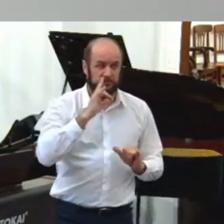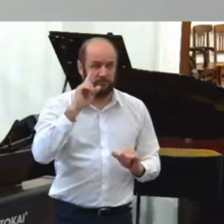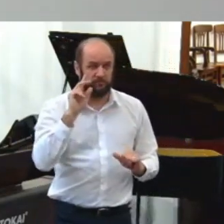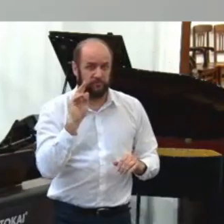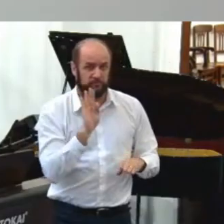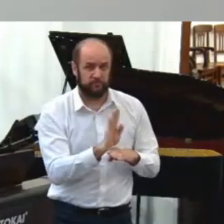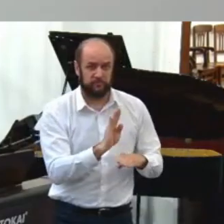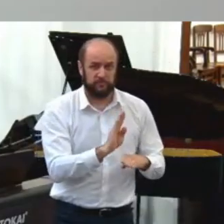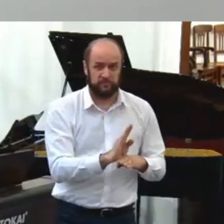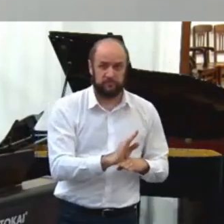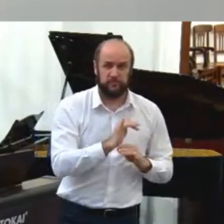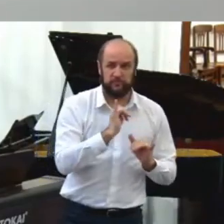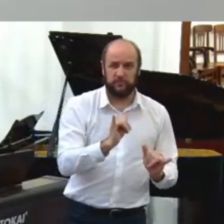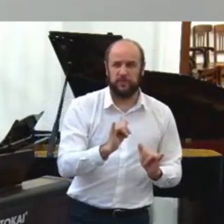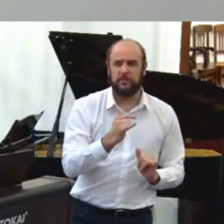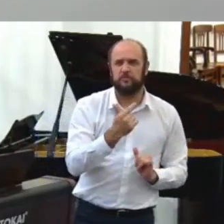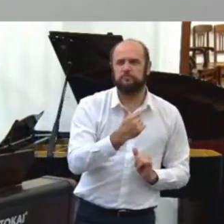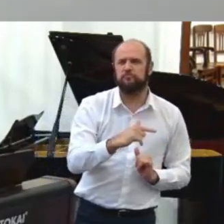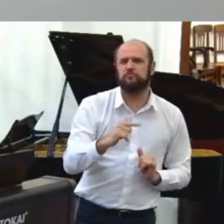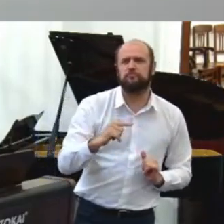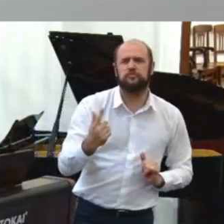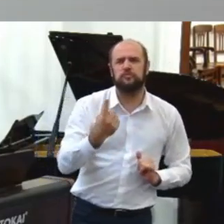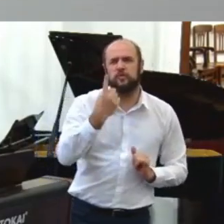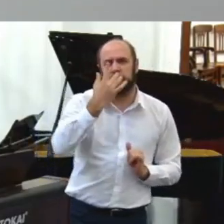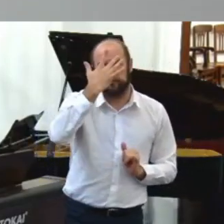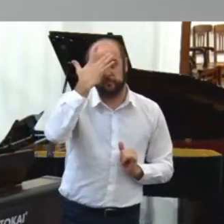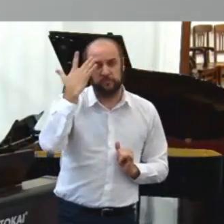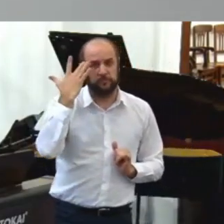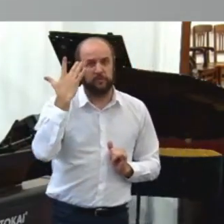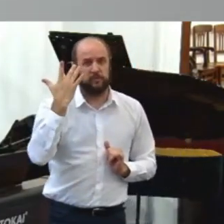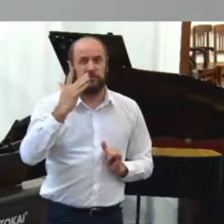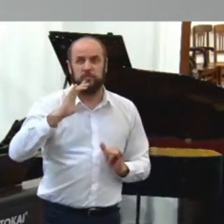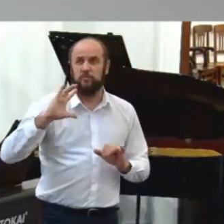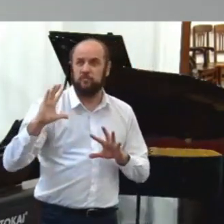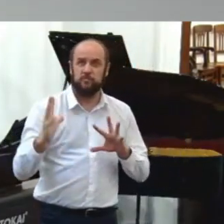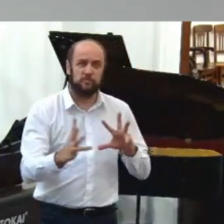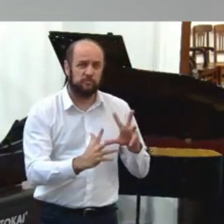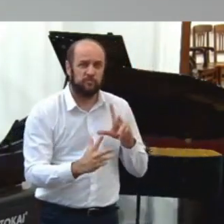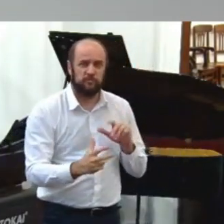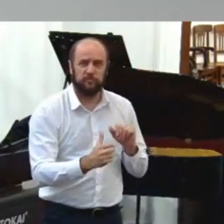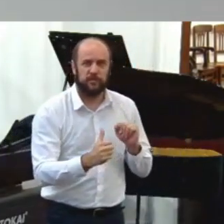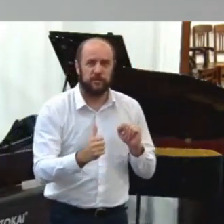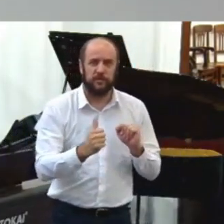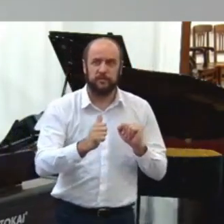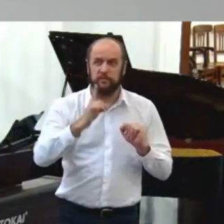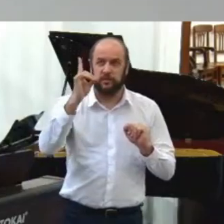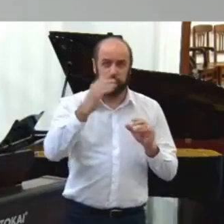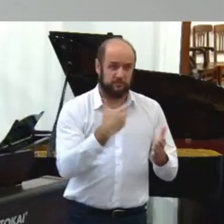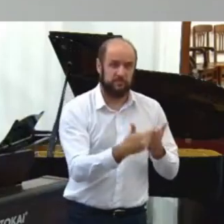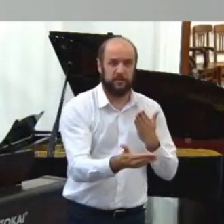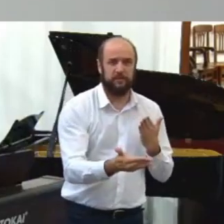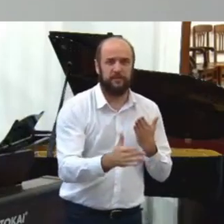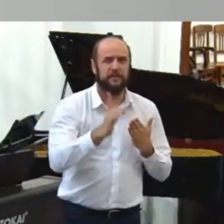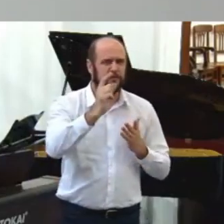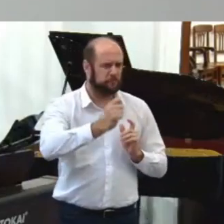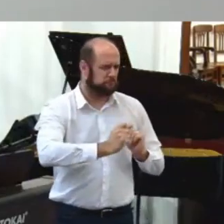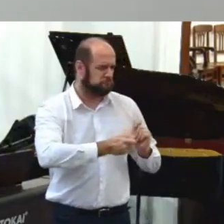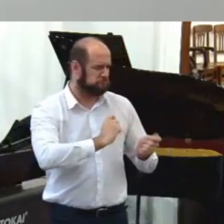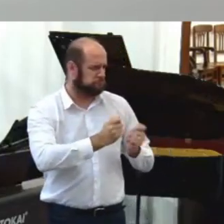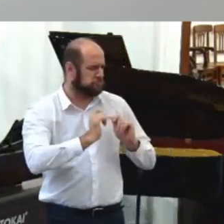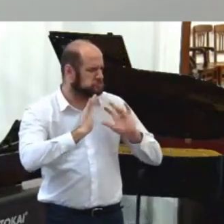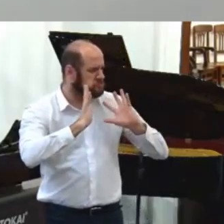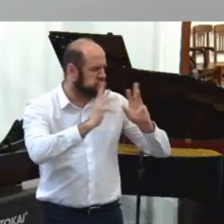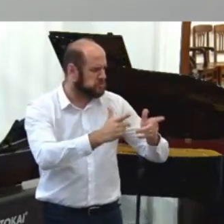Deus, diz: não há um átomo no universo cujo movimento não esteja sob o controle soberano de